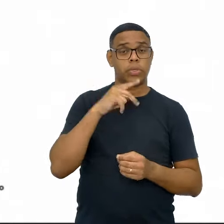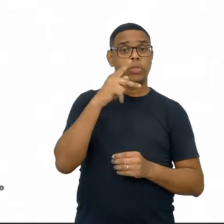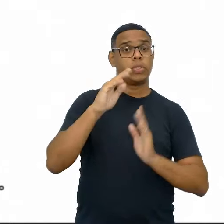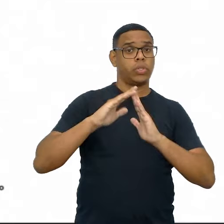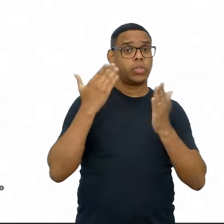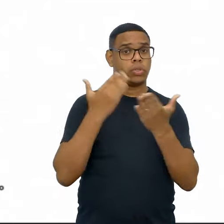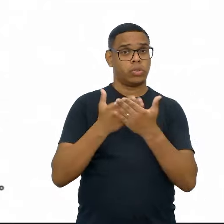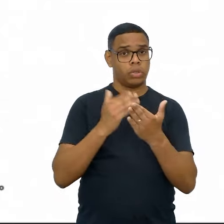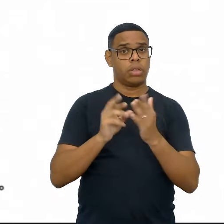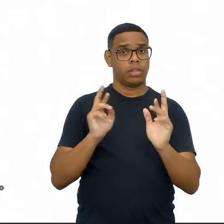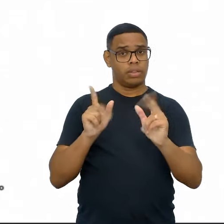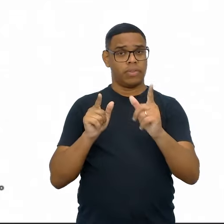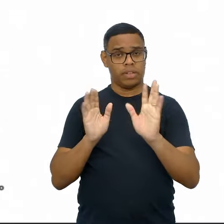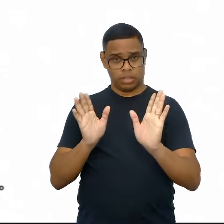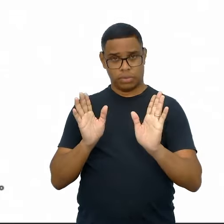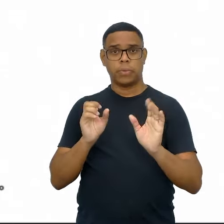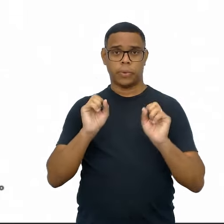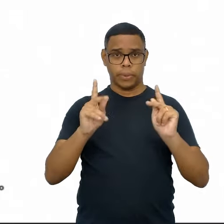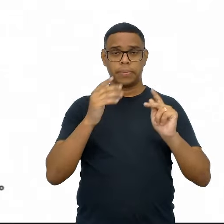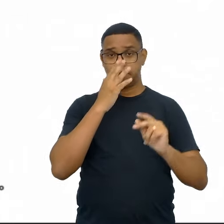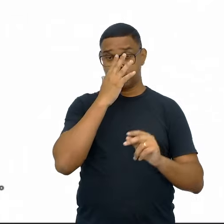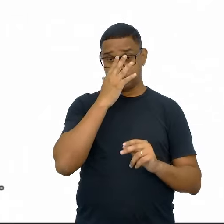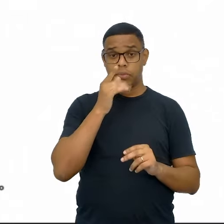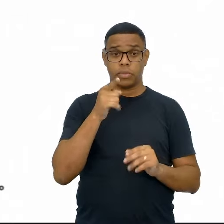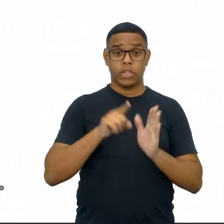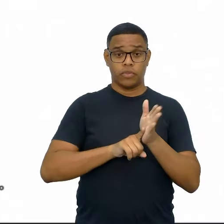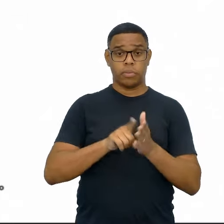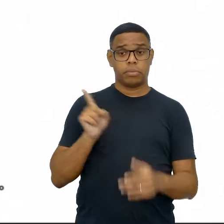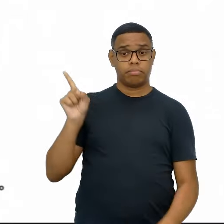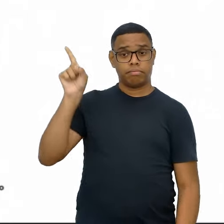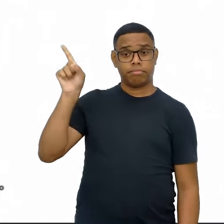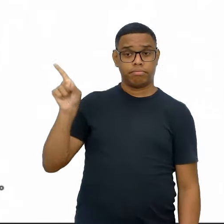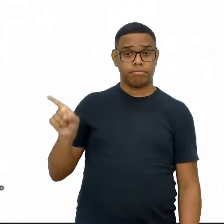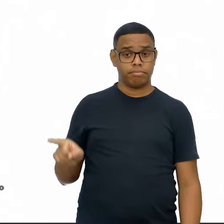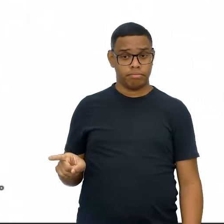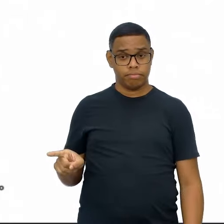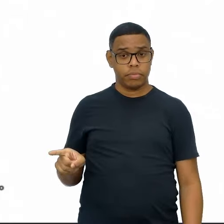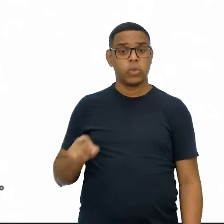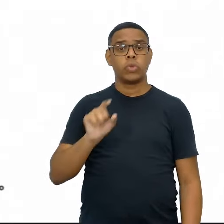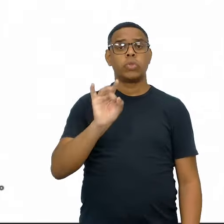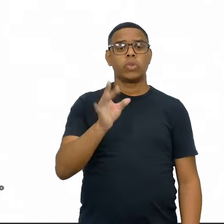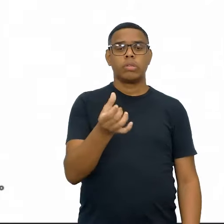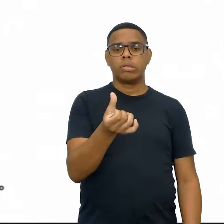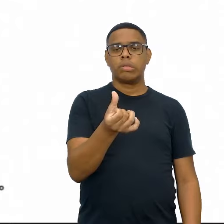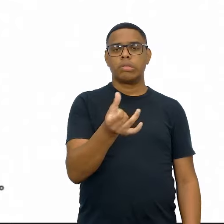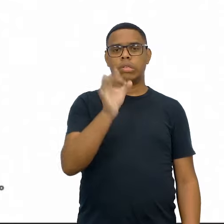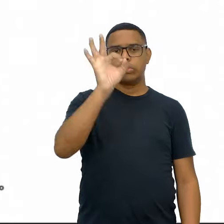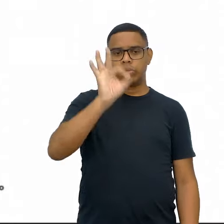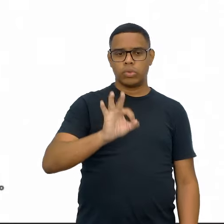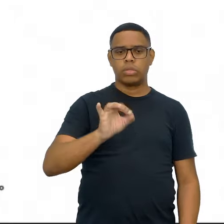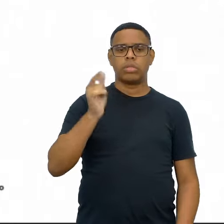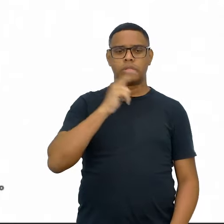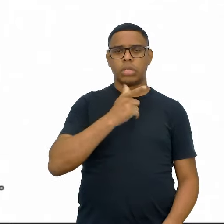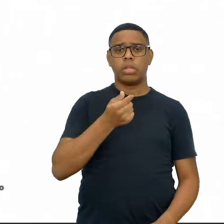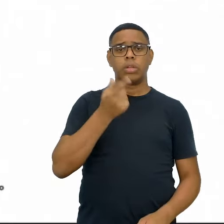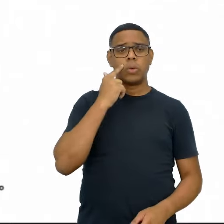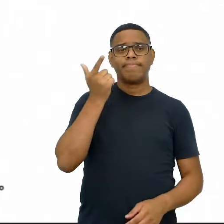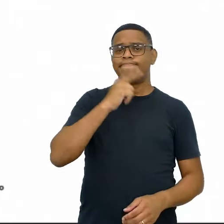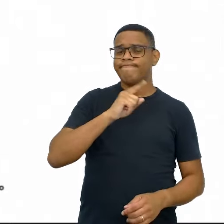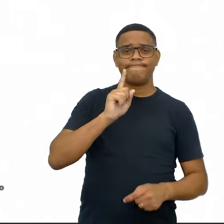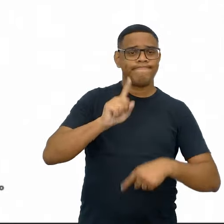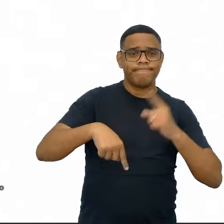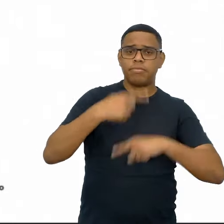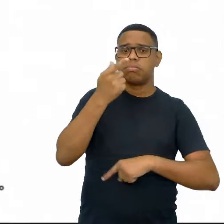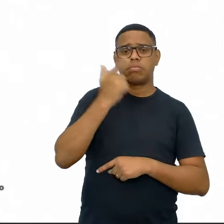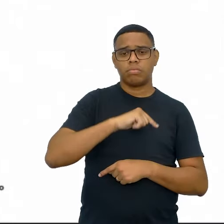da sua escola. E aí, esses dados aqui, eles mostram que apenas 6% dos estudantes, eles estão com um desempenho muito baixo, né, então tem